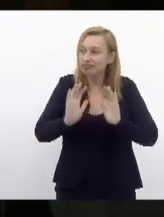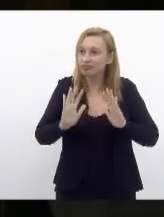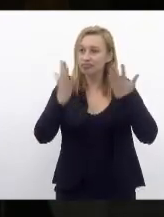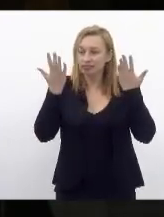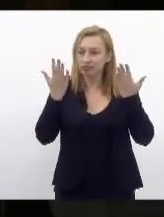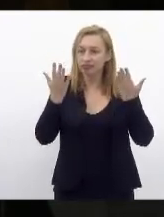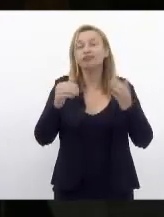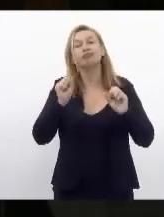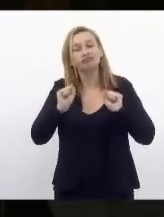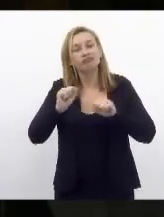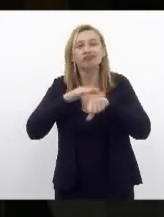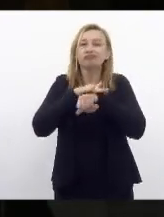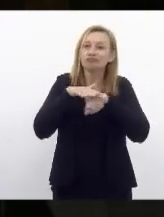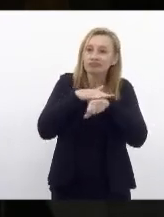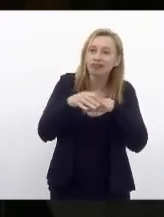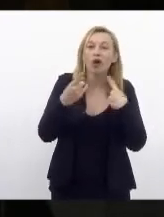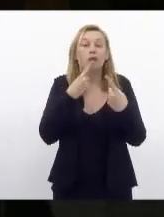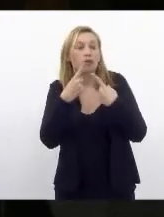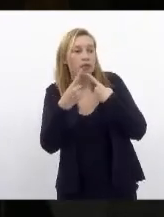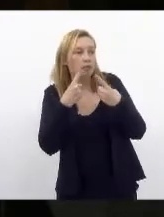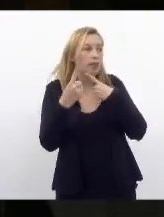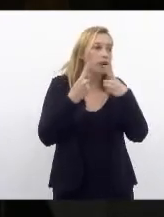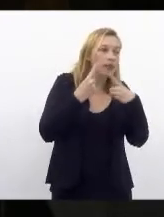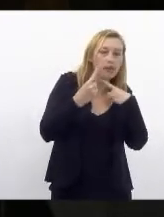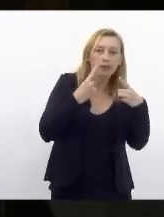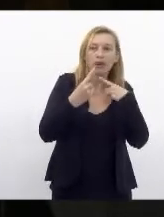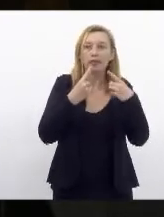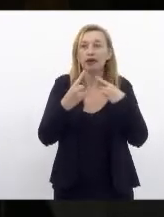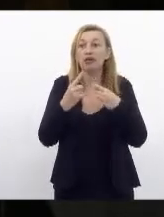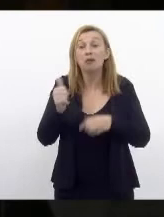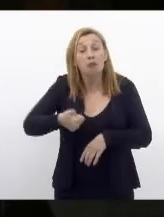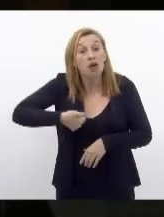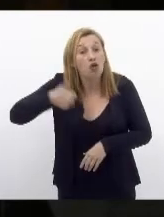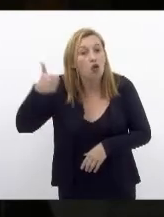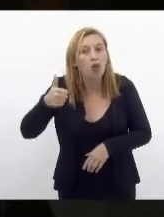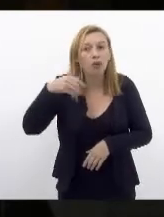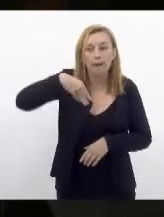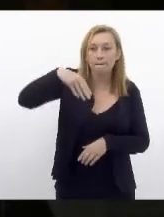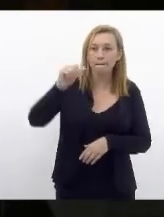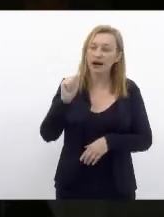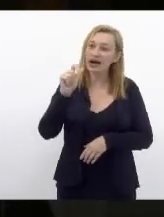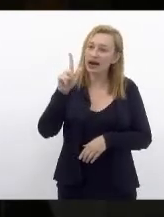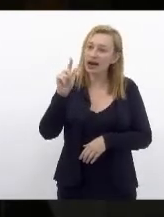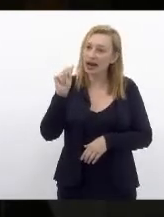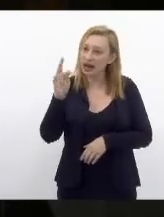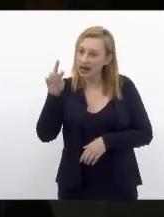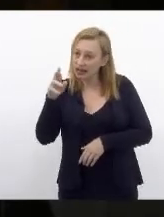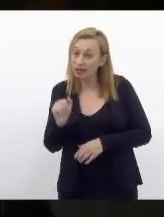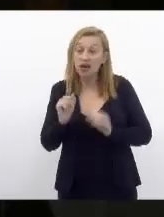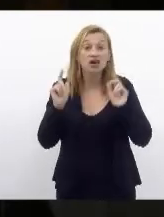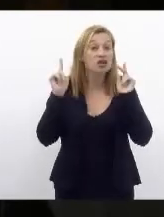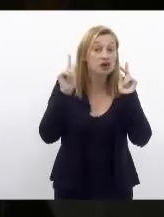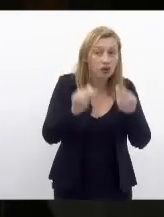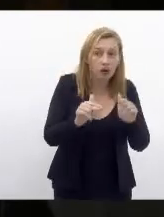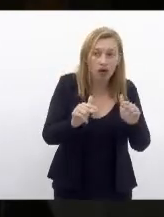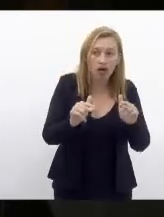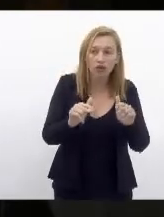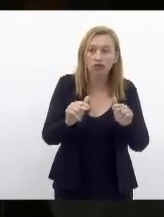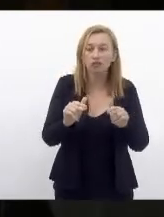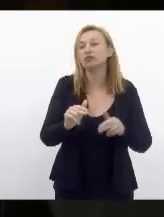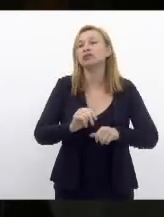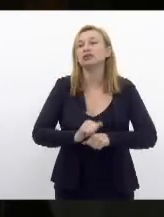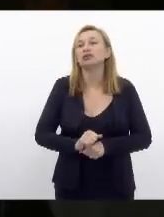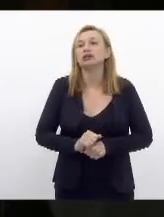possa conversar, debater, dialogar para o que é melhor para Mangaratiba. Da mesma forma,